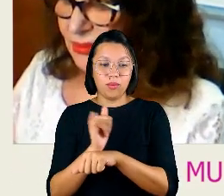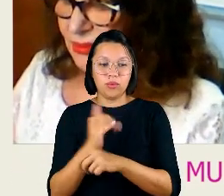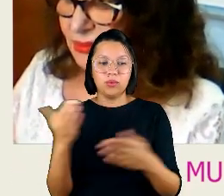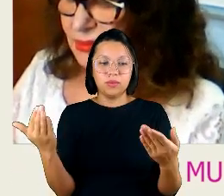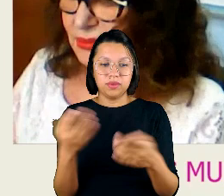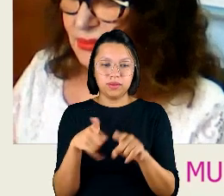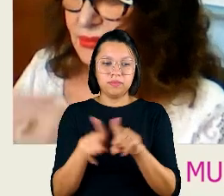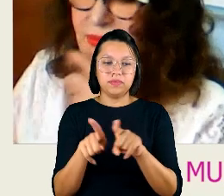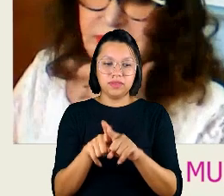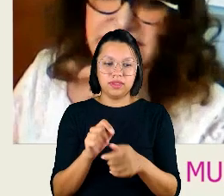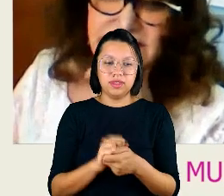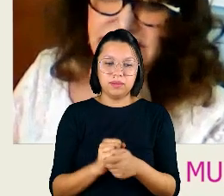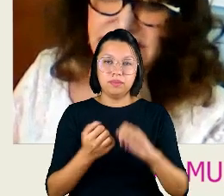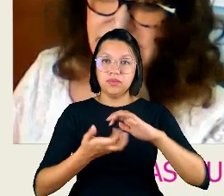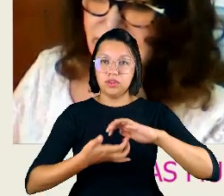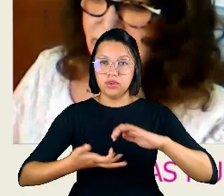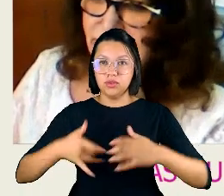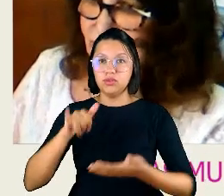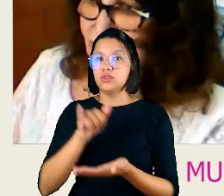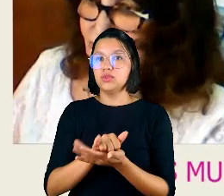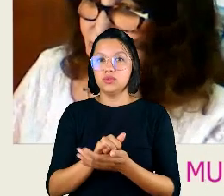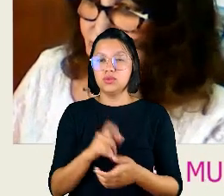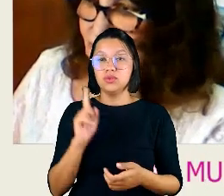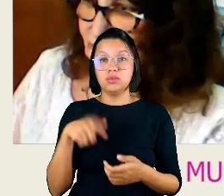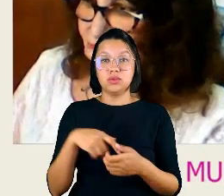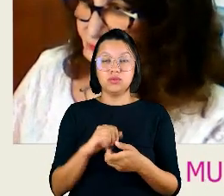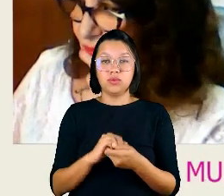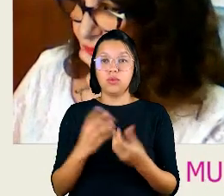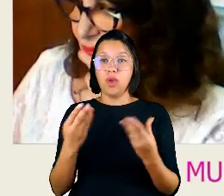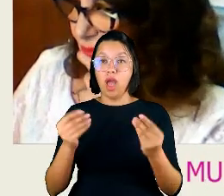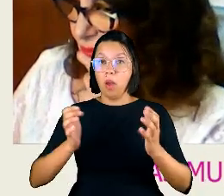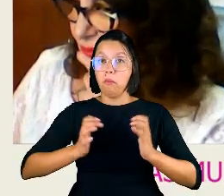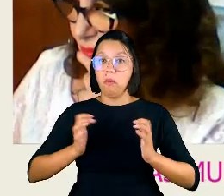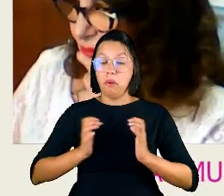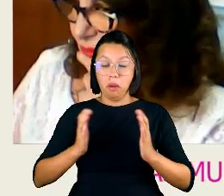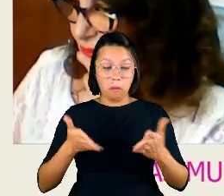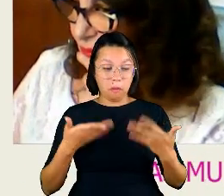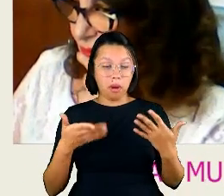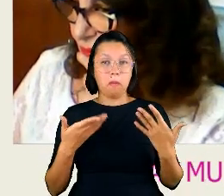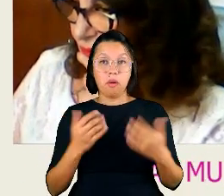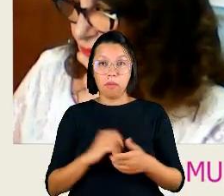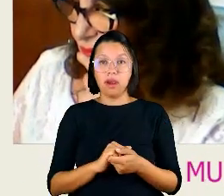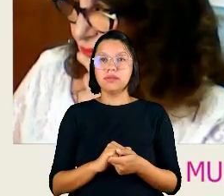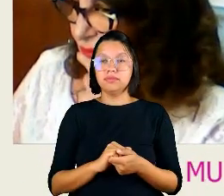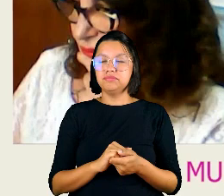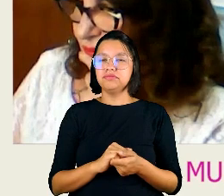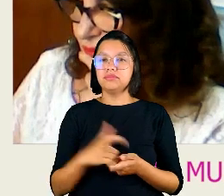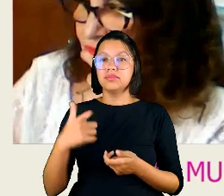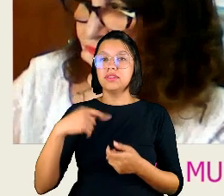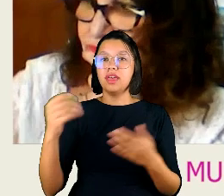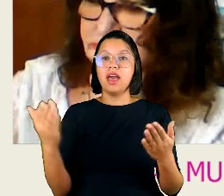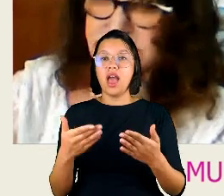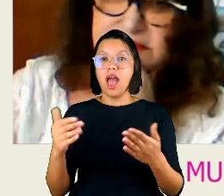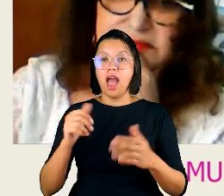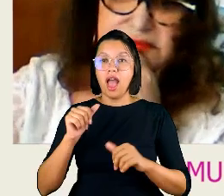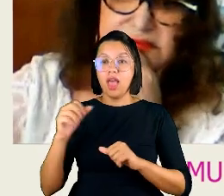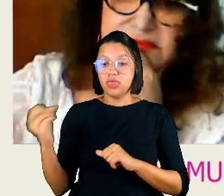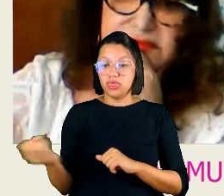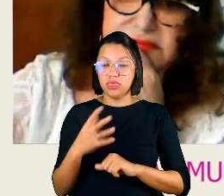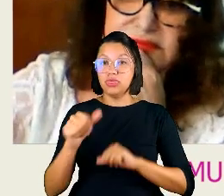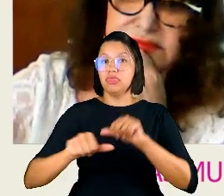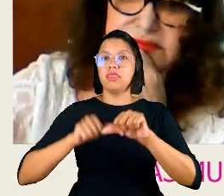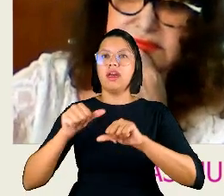chat do Teams. É muito rico, muito instigante. Saímos daqui renovadas